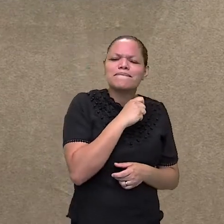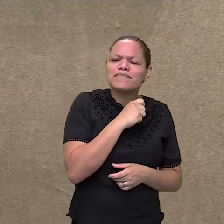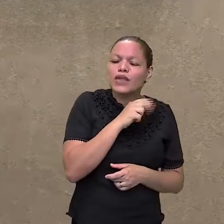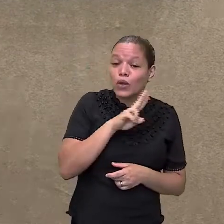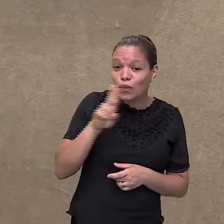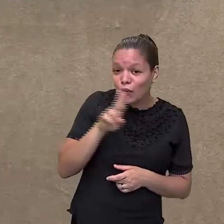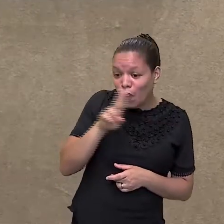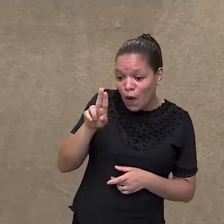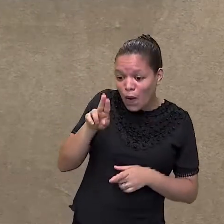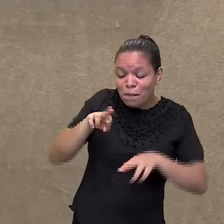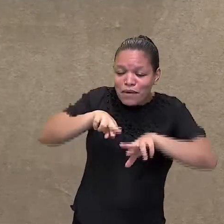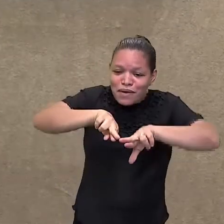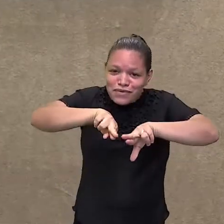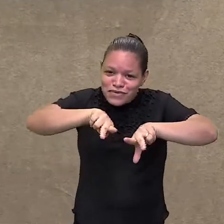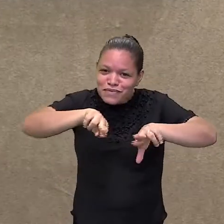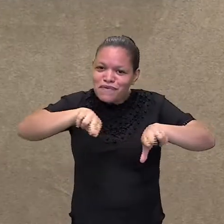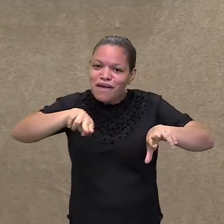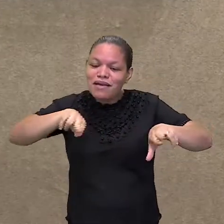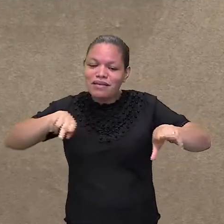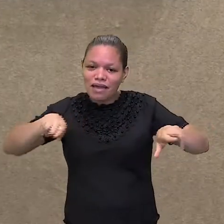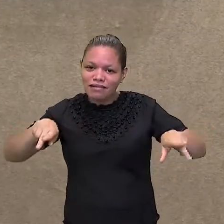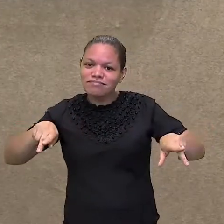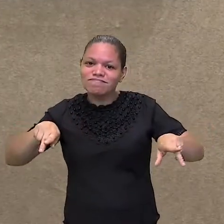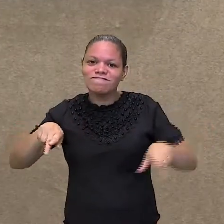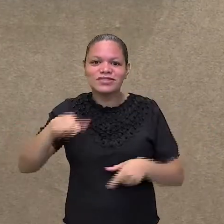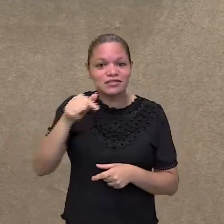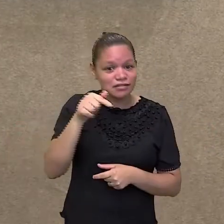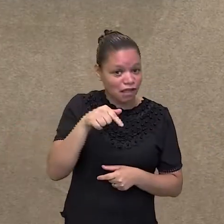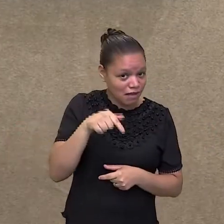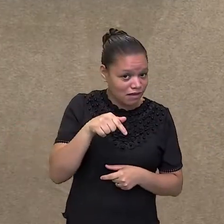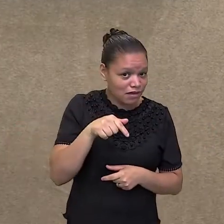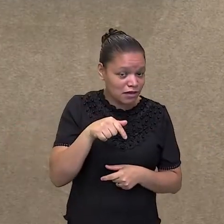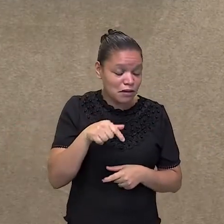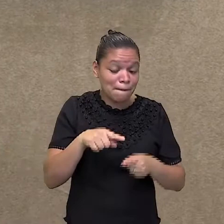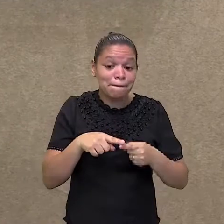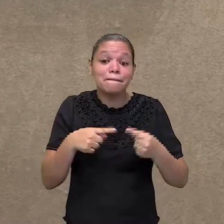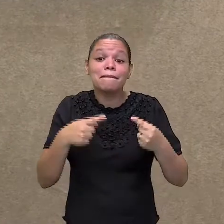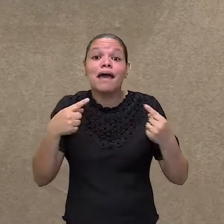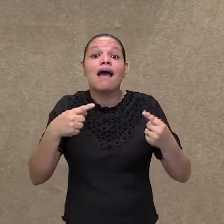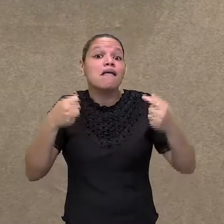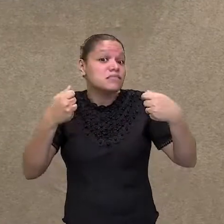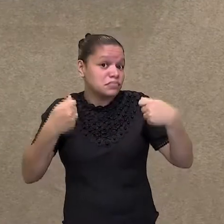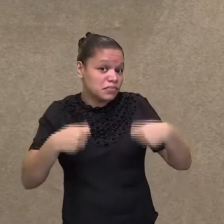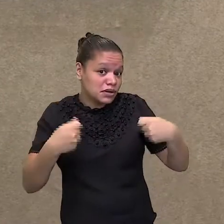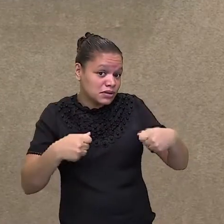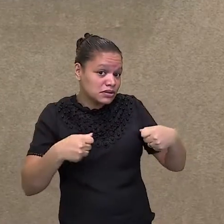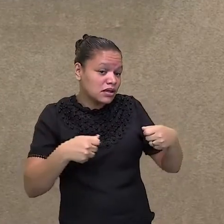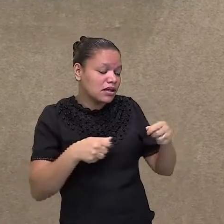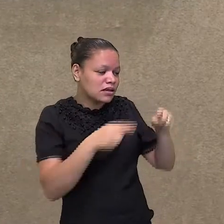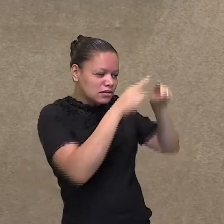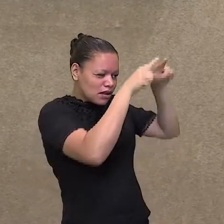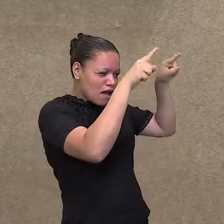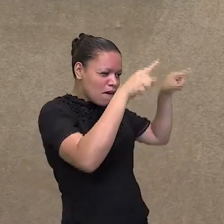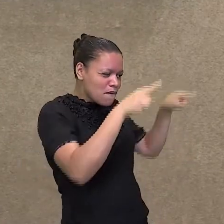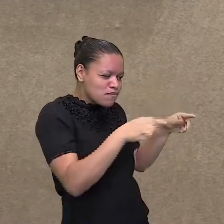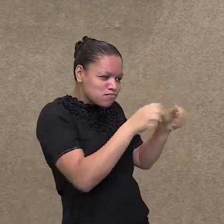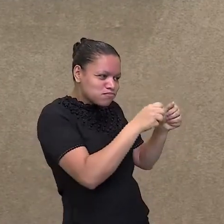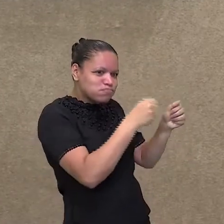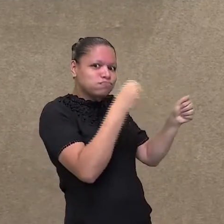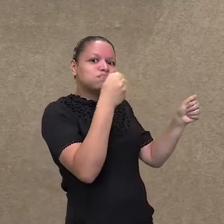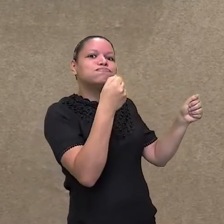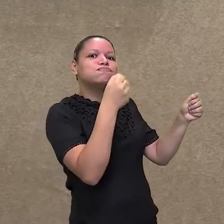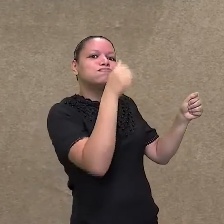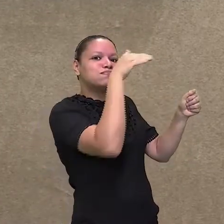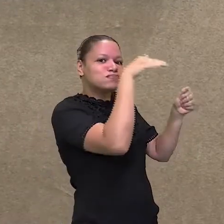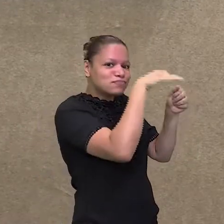fique refrescante, eu tenho que fazer o quê? Colocá-lo no congelador e passar pelo processo todo